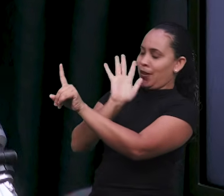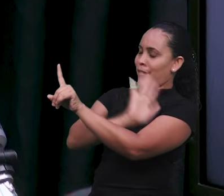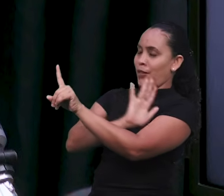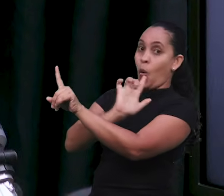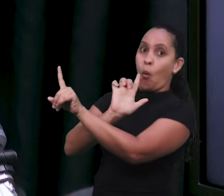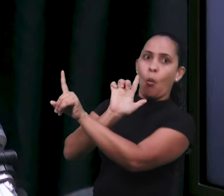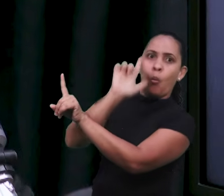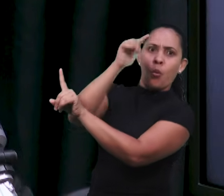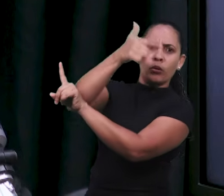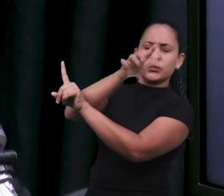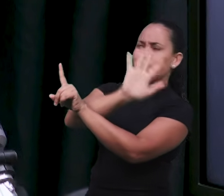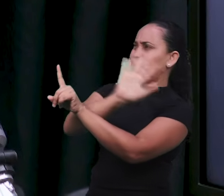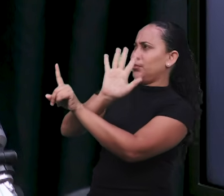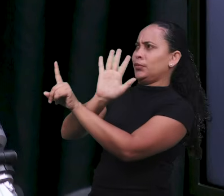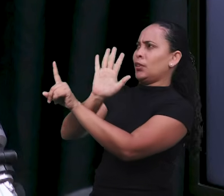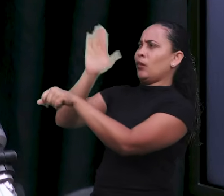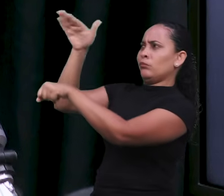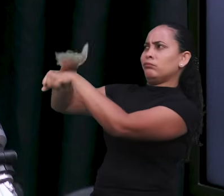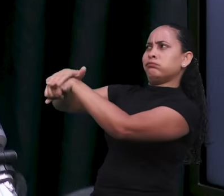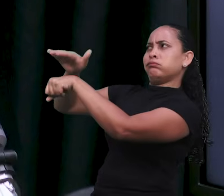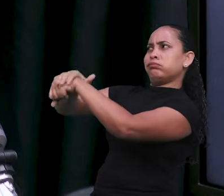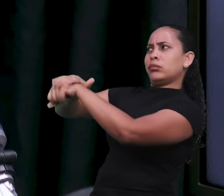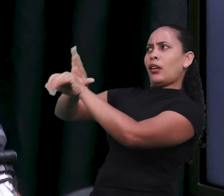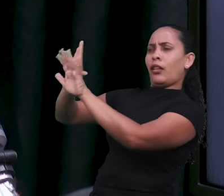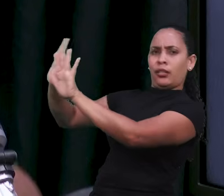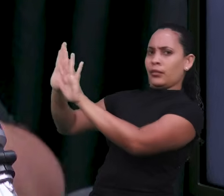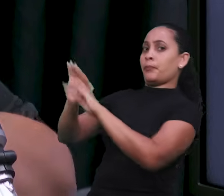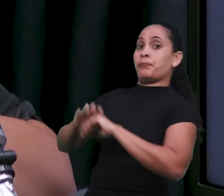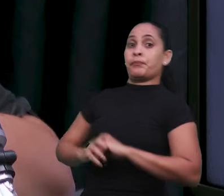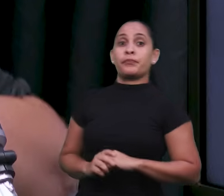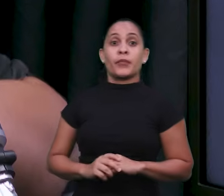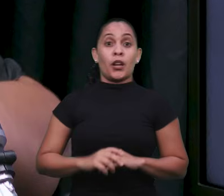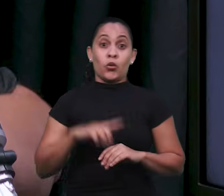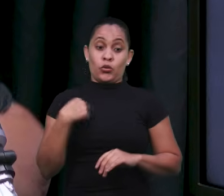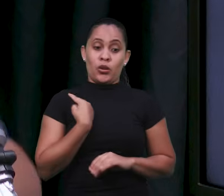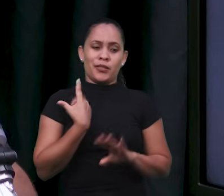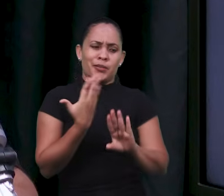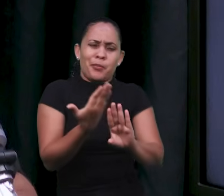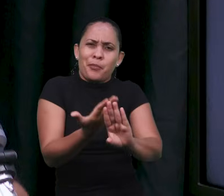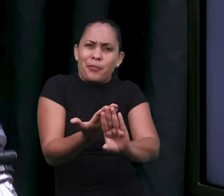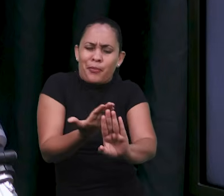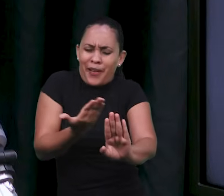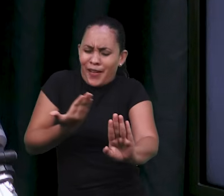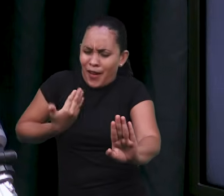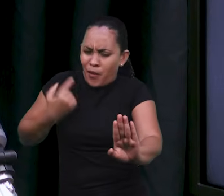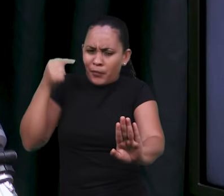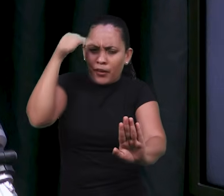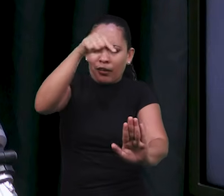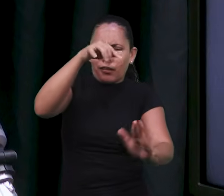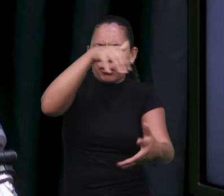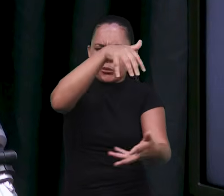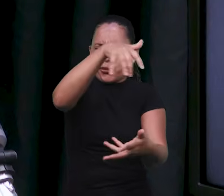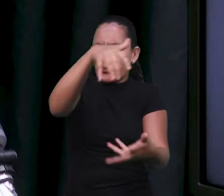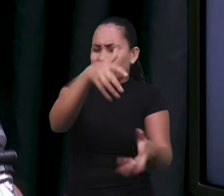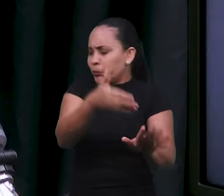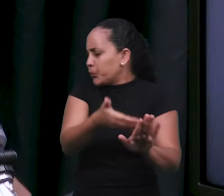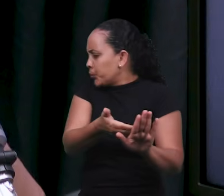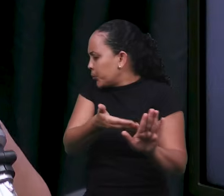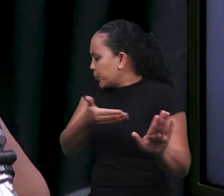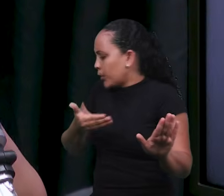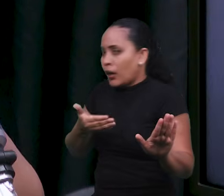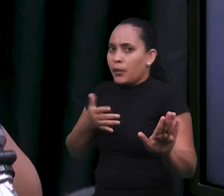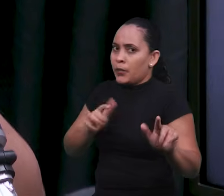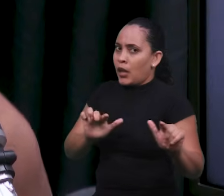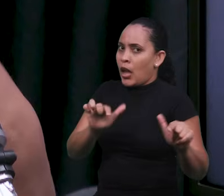outros, somente ao Senhor. Exatamente. Tá bom? E quando a gente faz esse de separado do mundo, de que eu não faço mais as